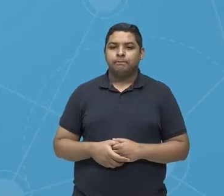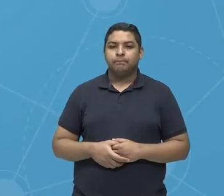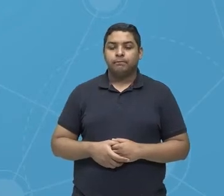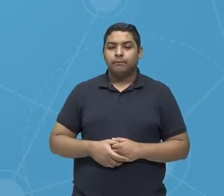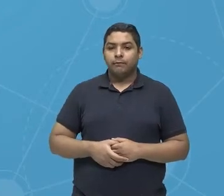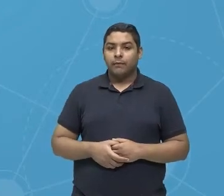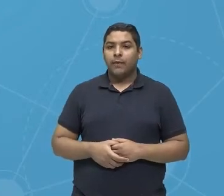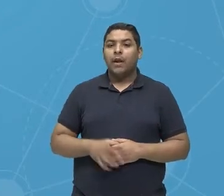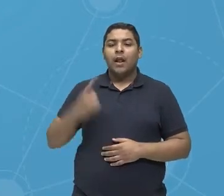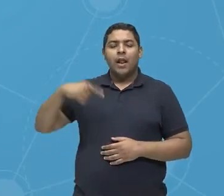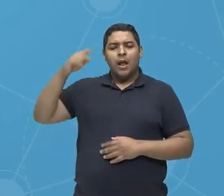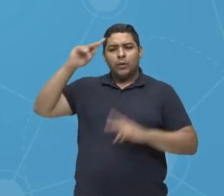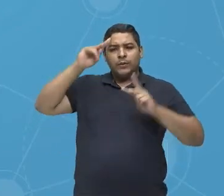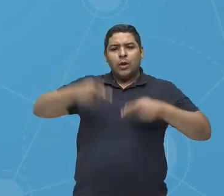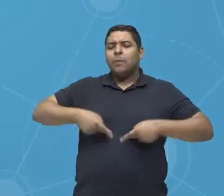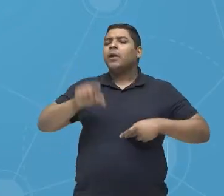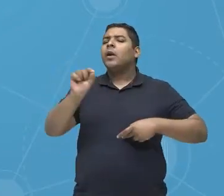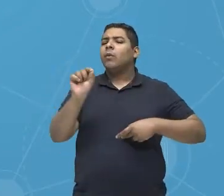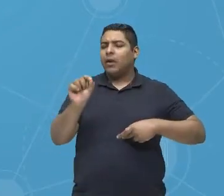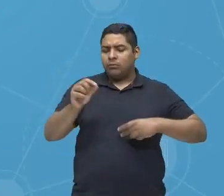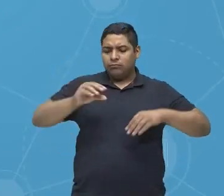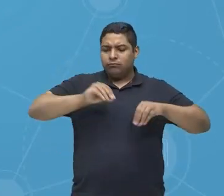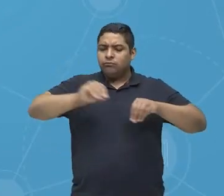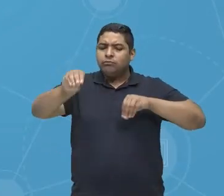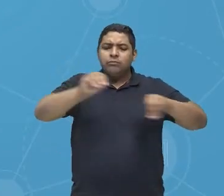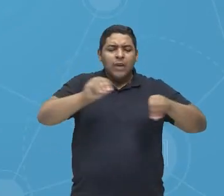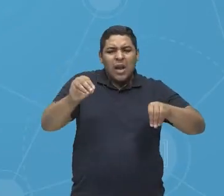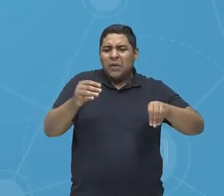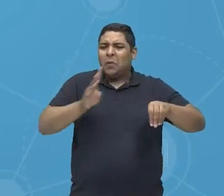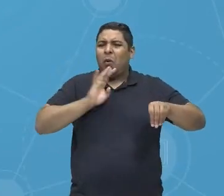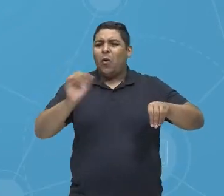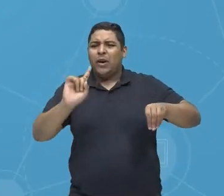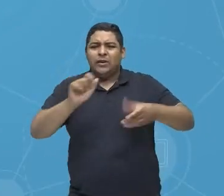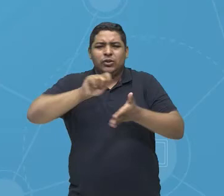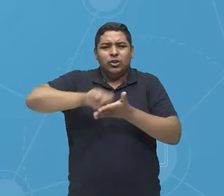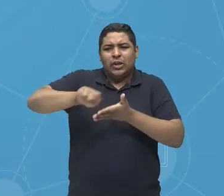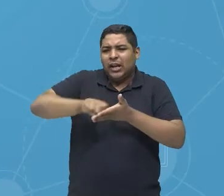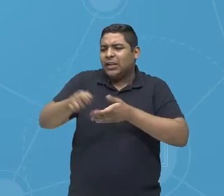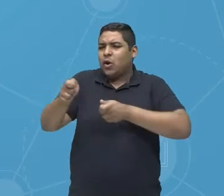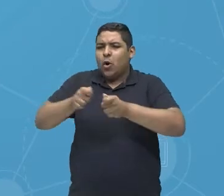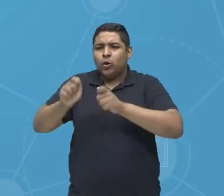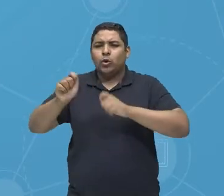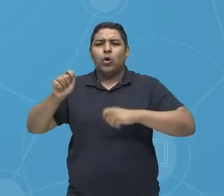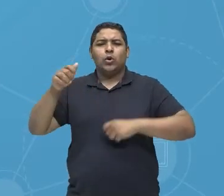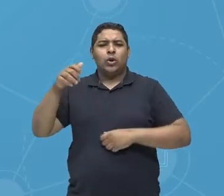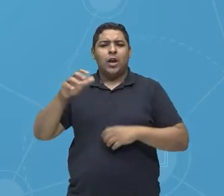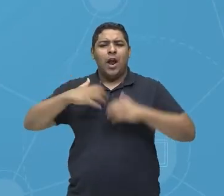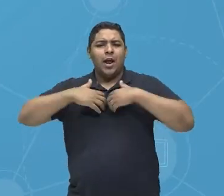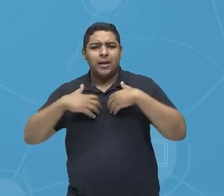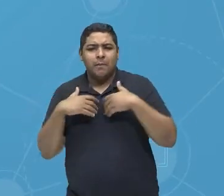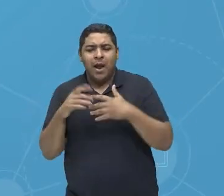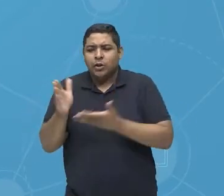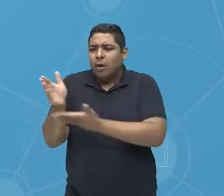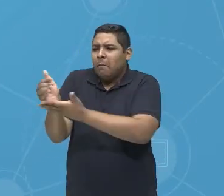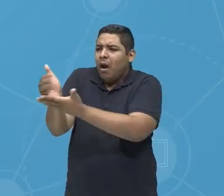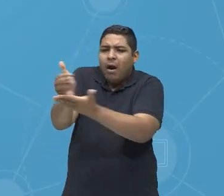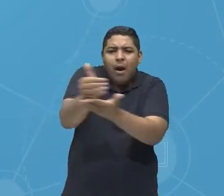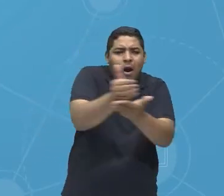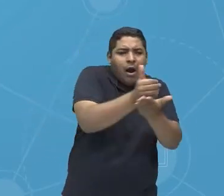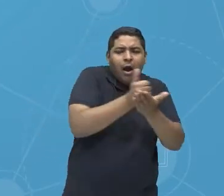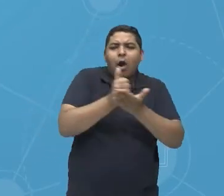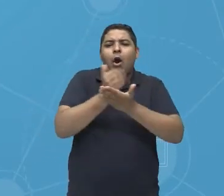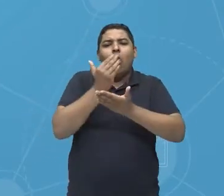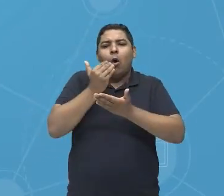quê? Nômades, não conheciam a escrita, não tinha domesticação dos animais, eles eram apenas coletores, né?